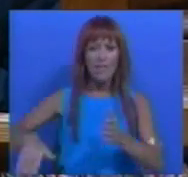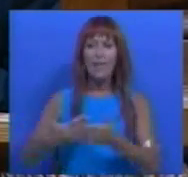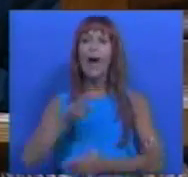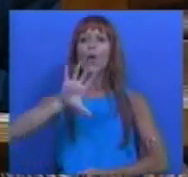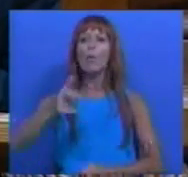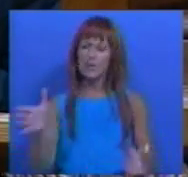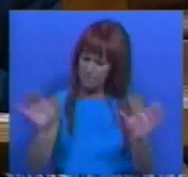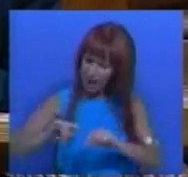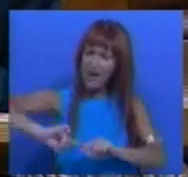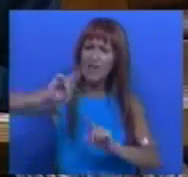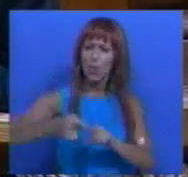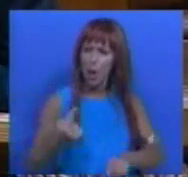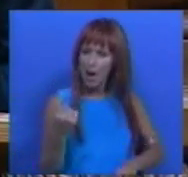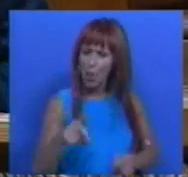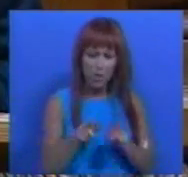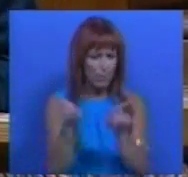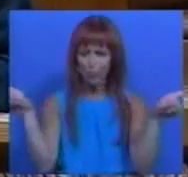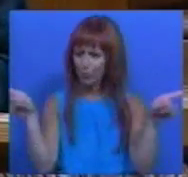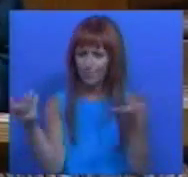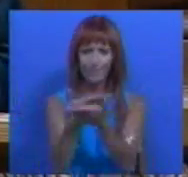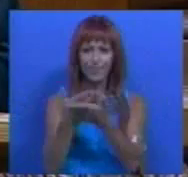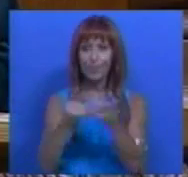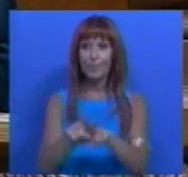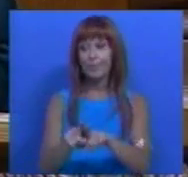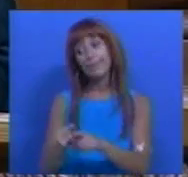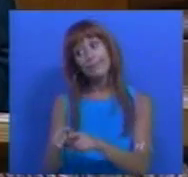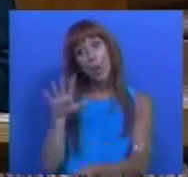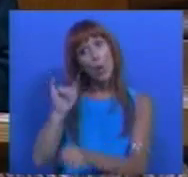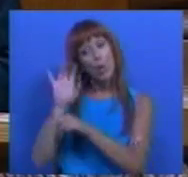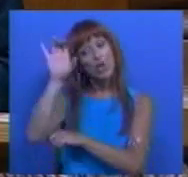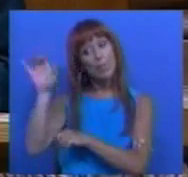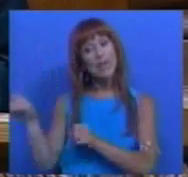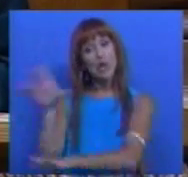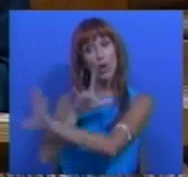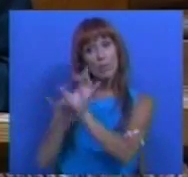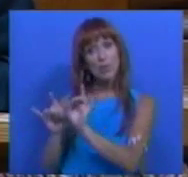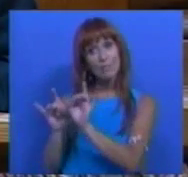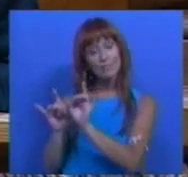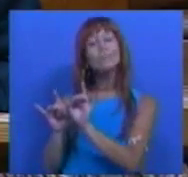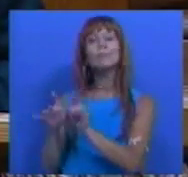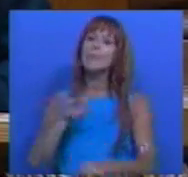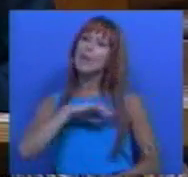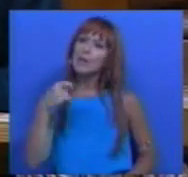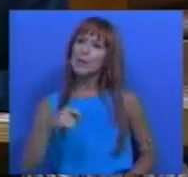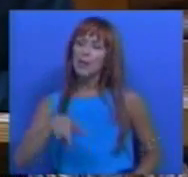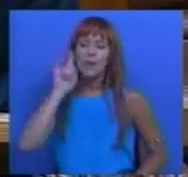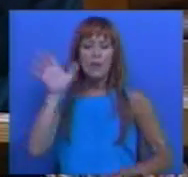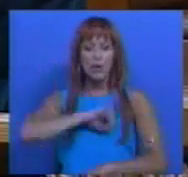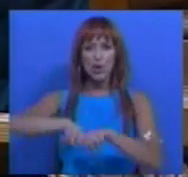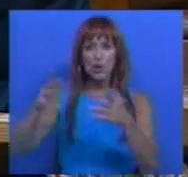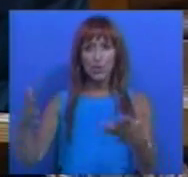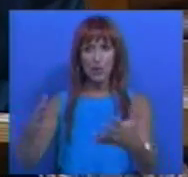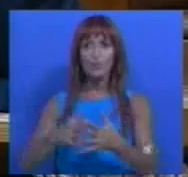o país a mais um ano de divergência económica com os outros países europeus. Sr. Presidente, senhoras e